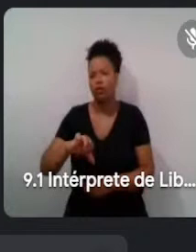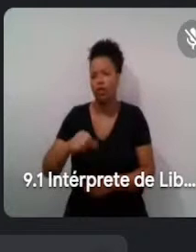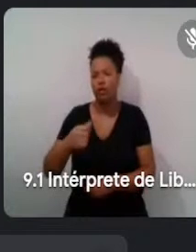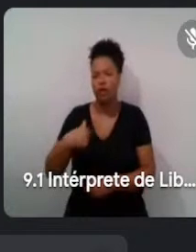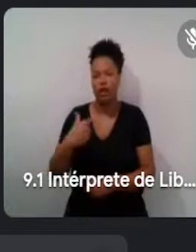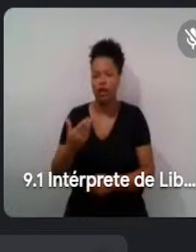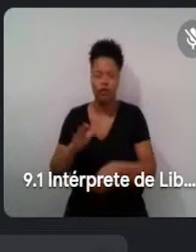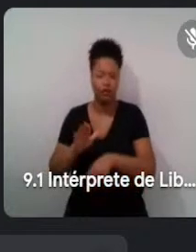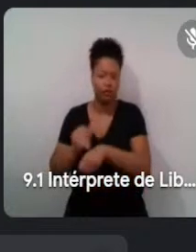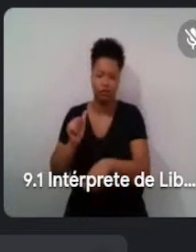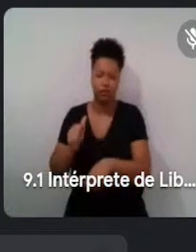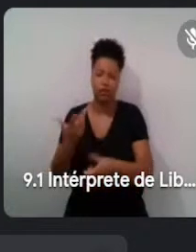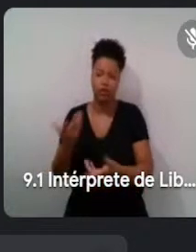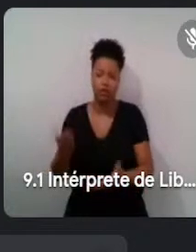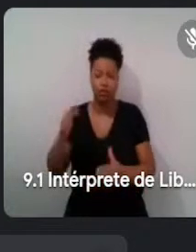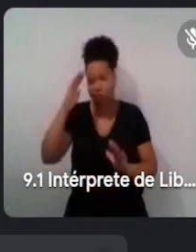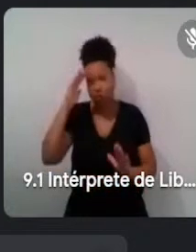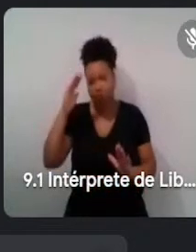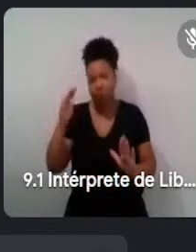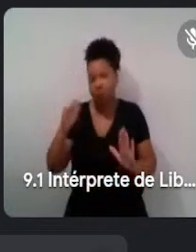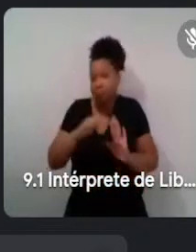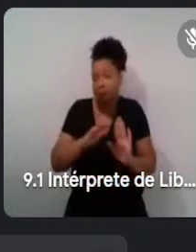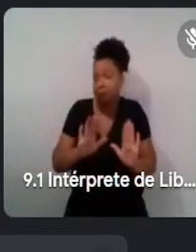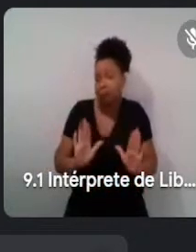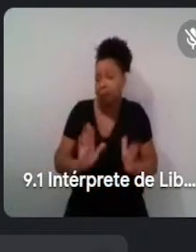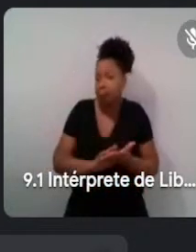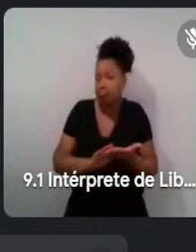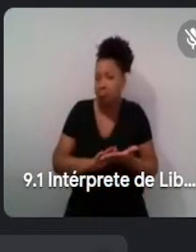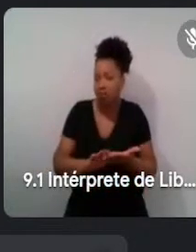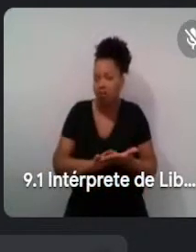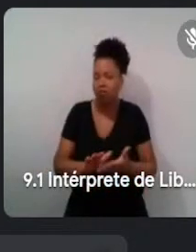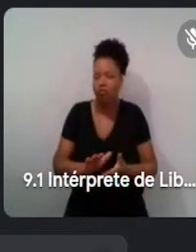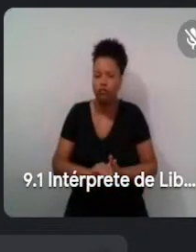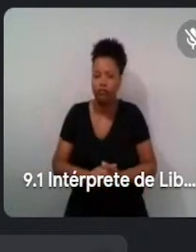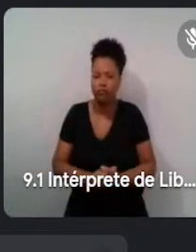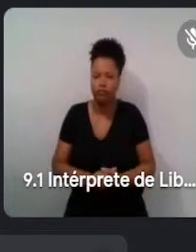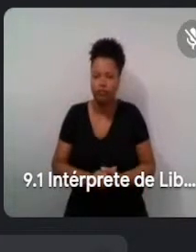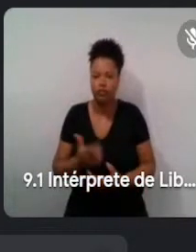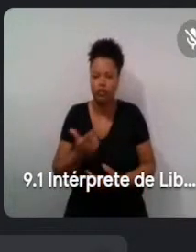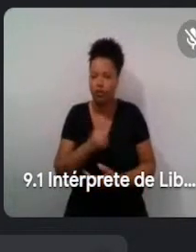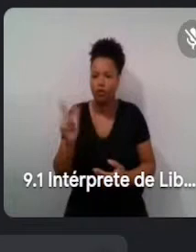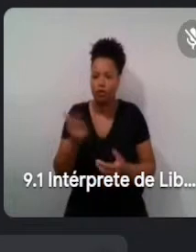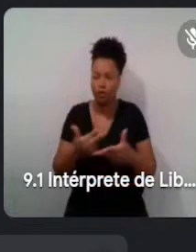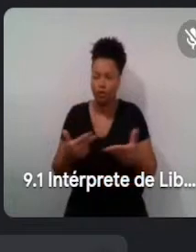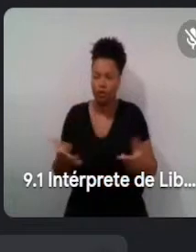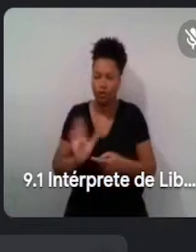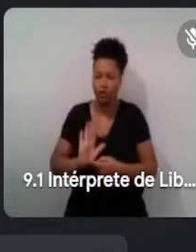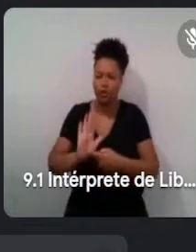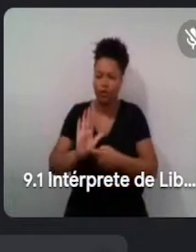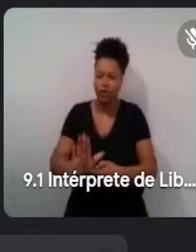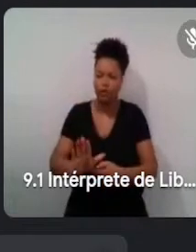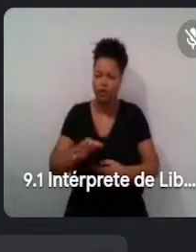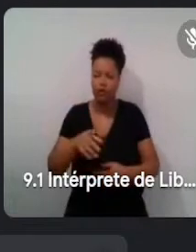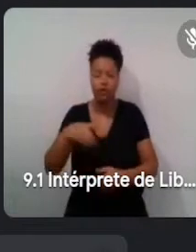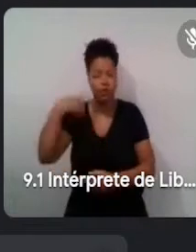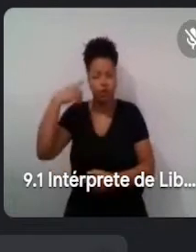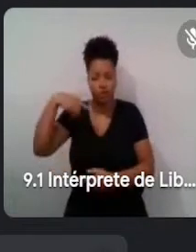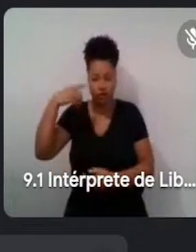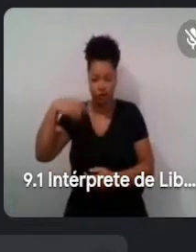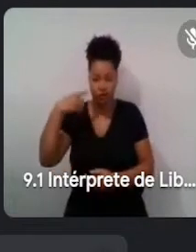determinação. E outra coisa que eu gostaria de trazer também é a questão que o advogado da